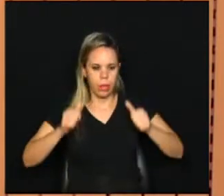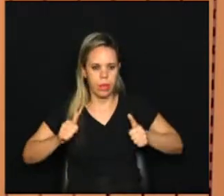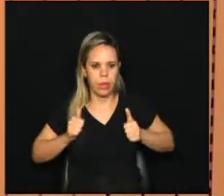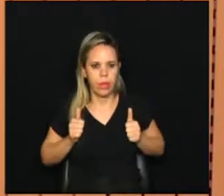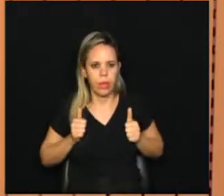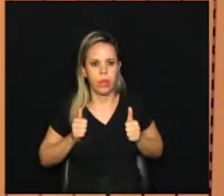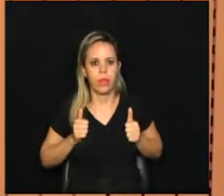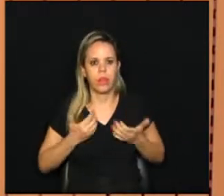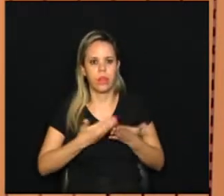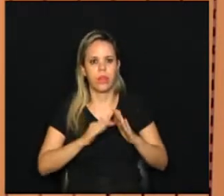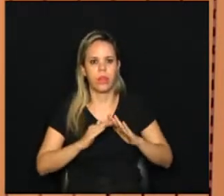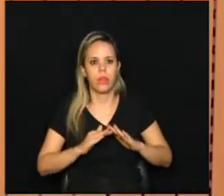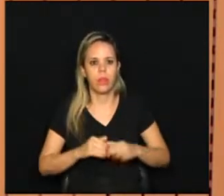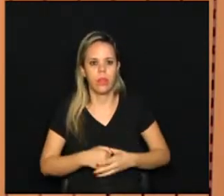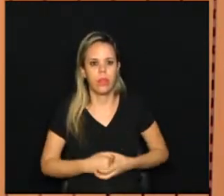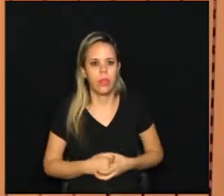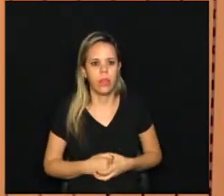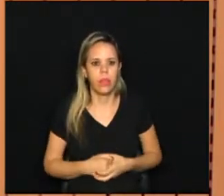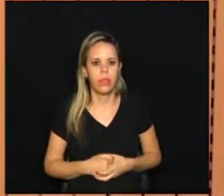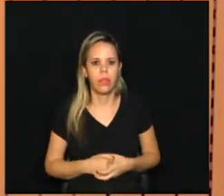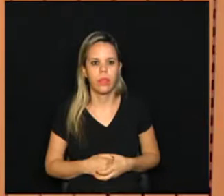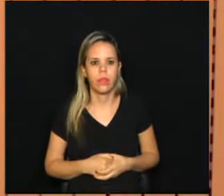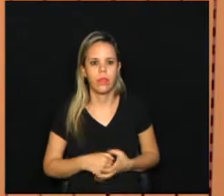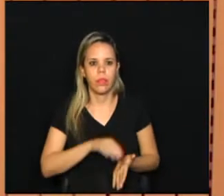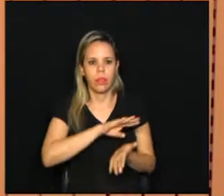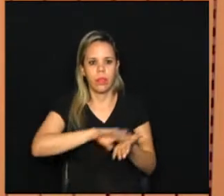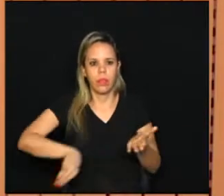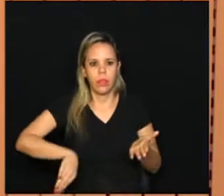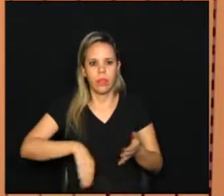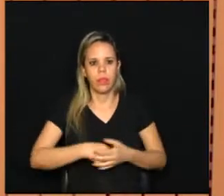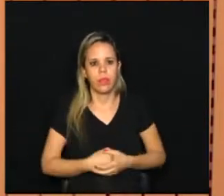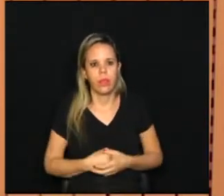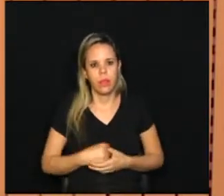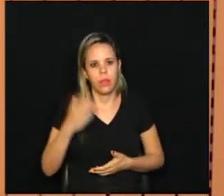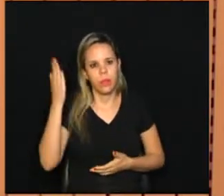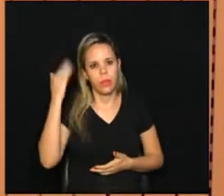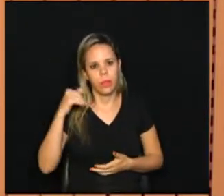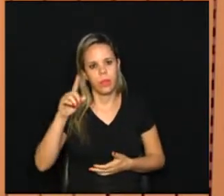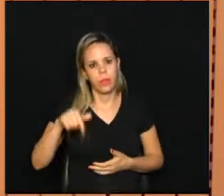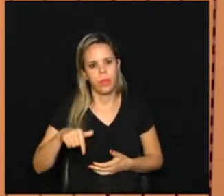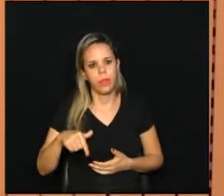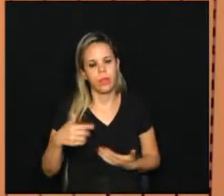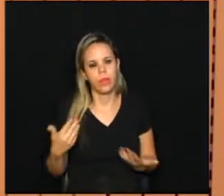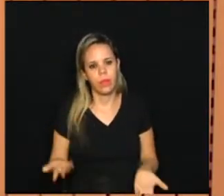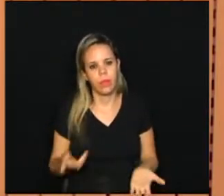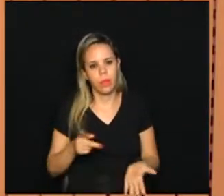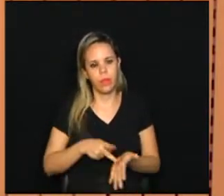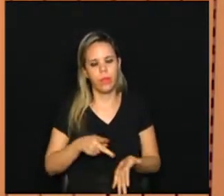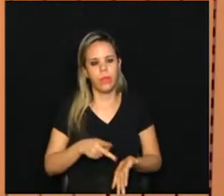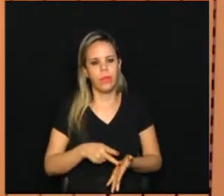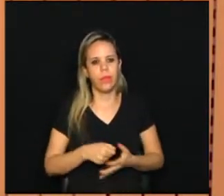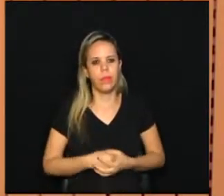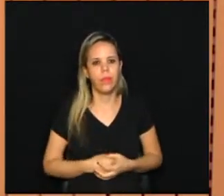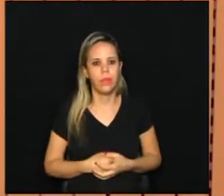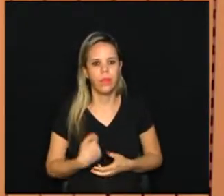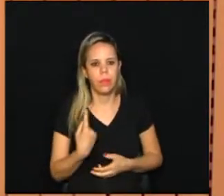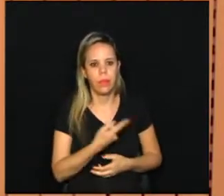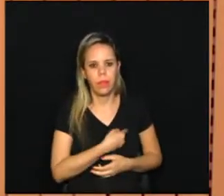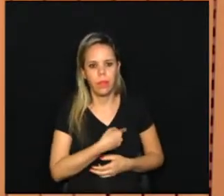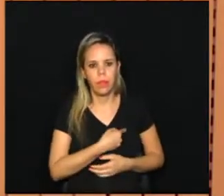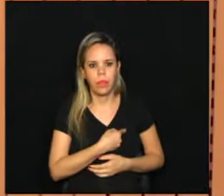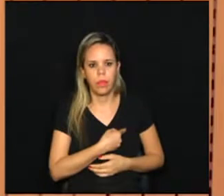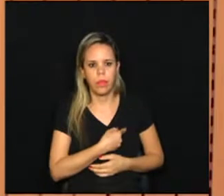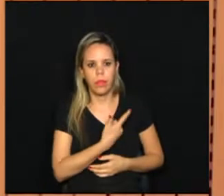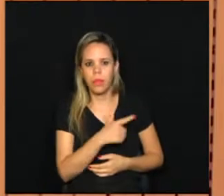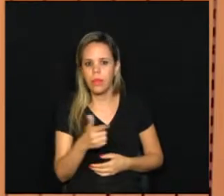nas escolas, que também seja retirada. Mas a gente sabe que tudo isso, na verdade, é para a gente simplesmente